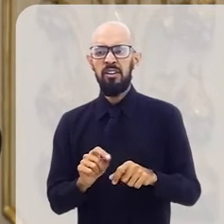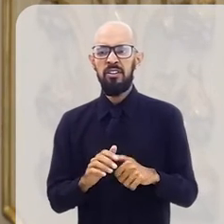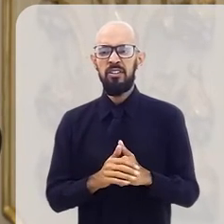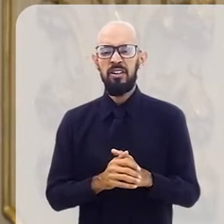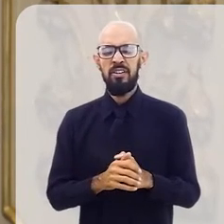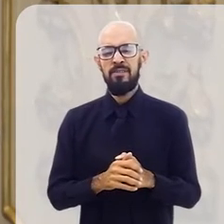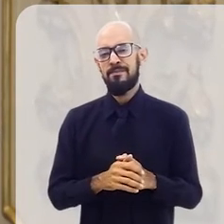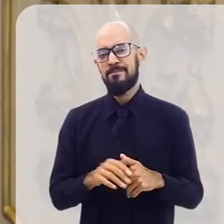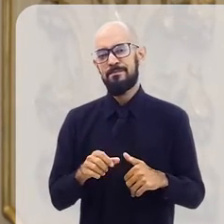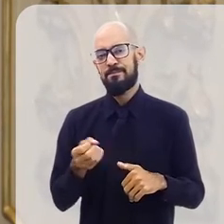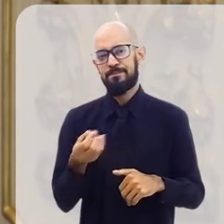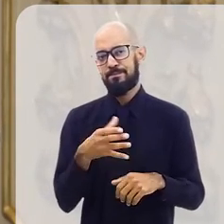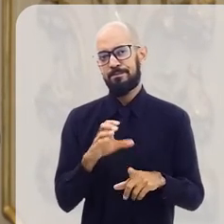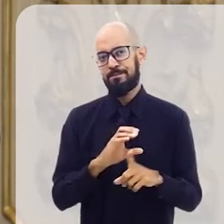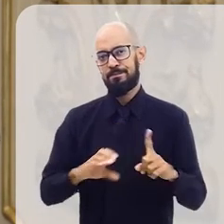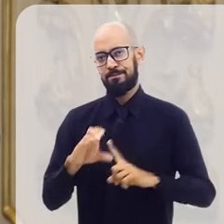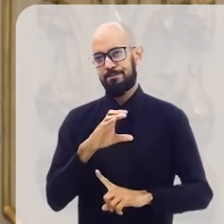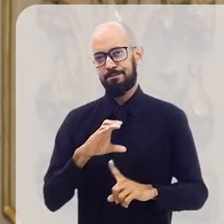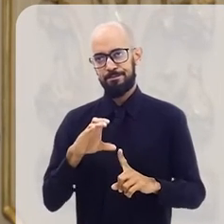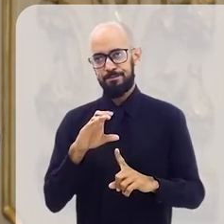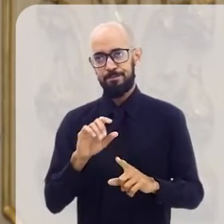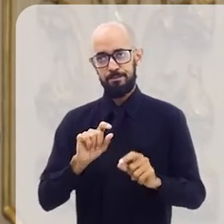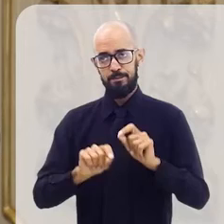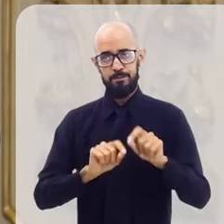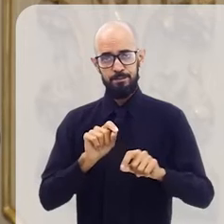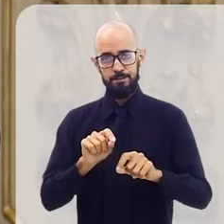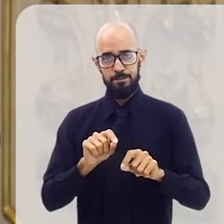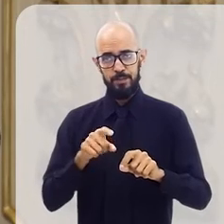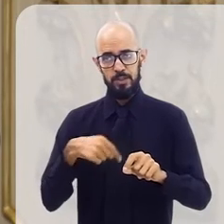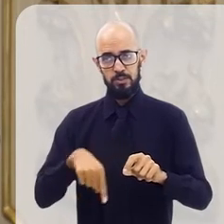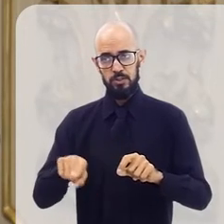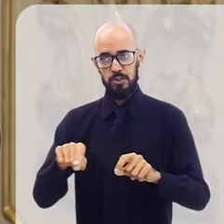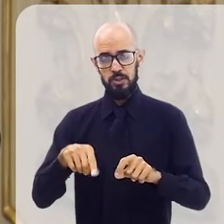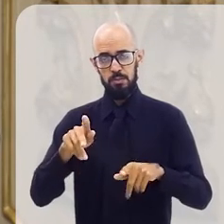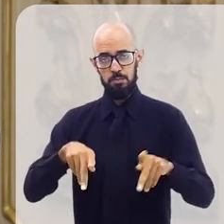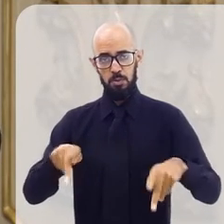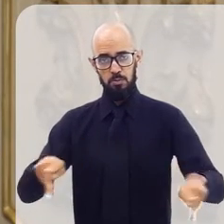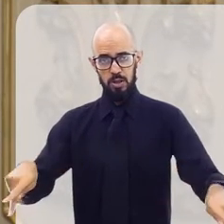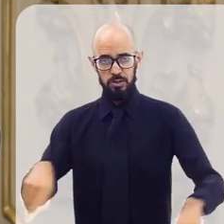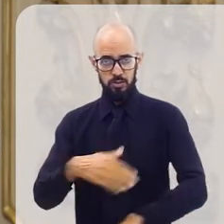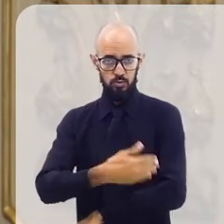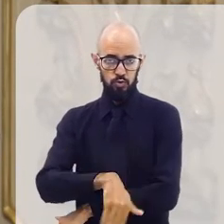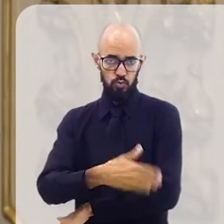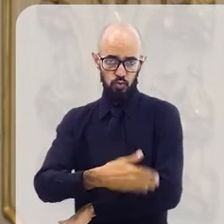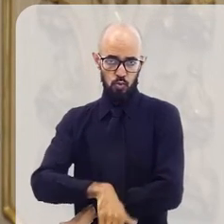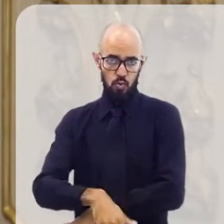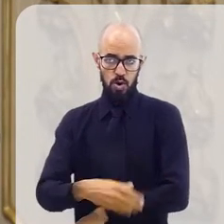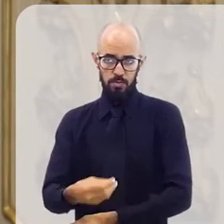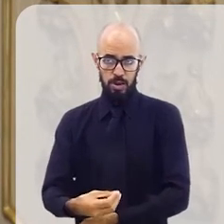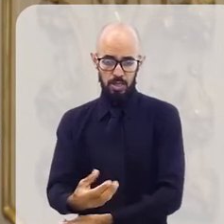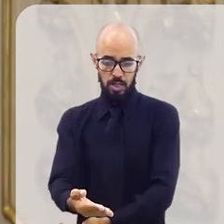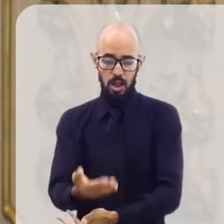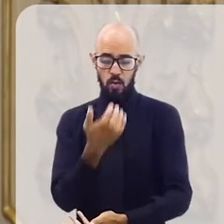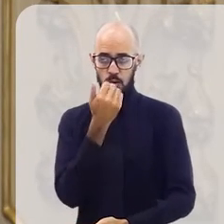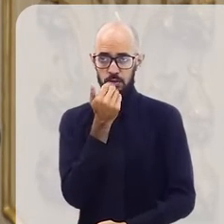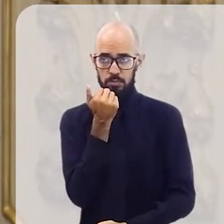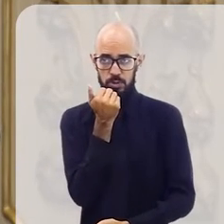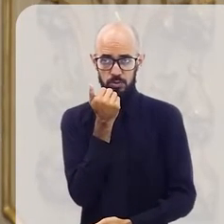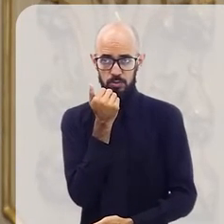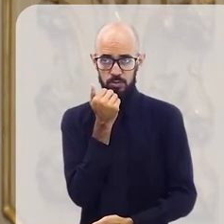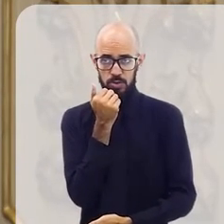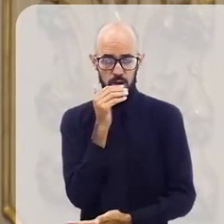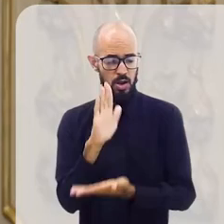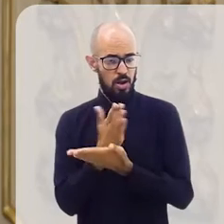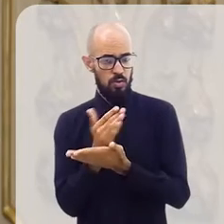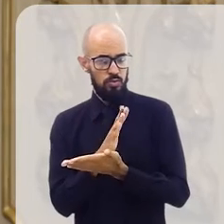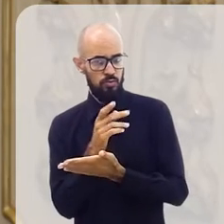comunidades que as novas comunidades que surgem com Carisma de ir à população em situação de rua levar o